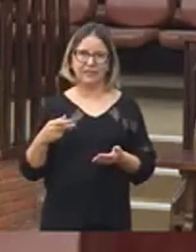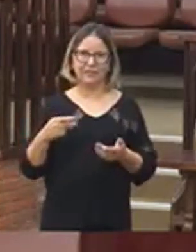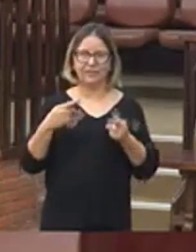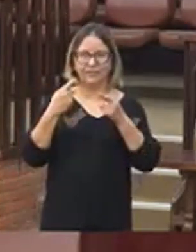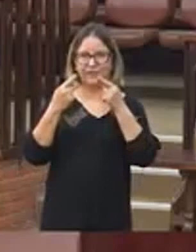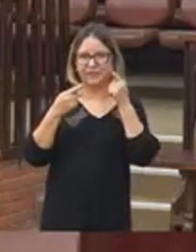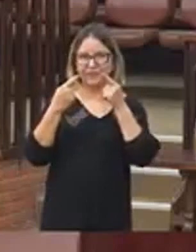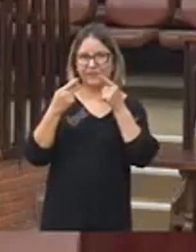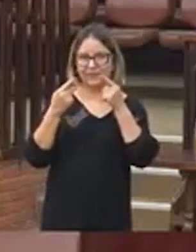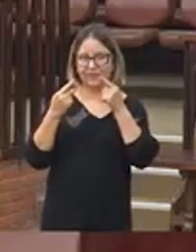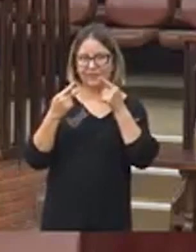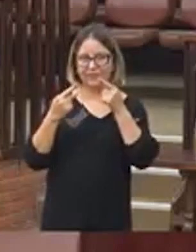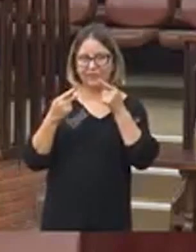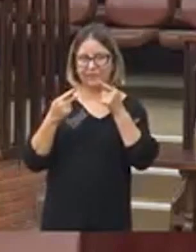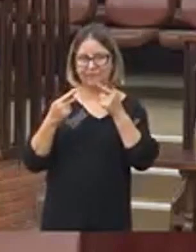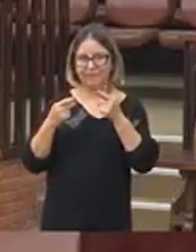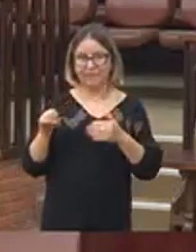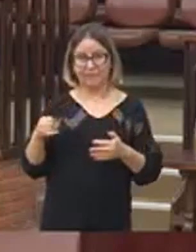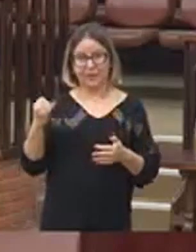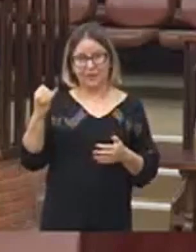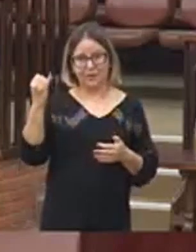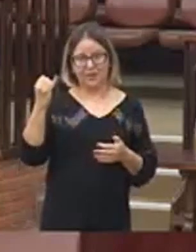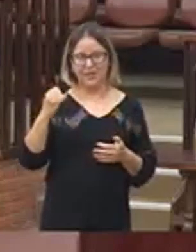aí algo bem interessante.